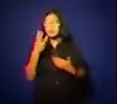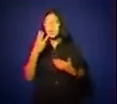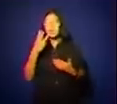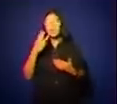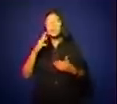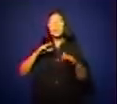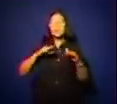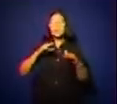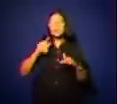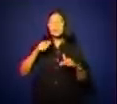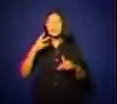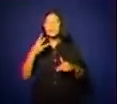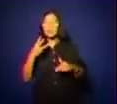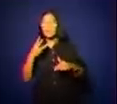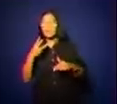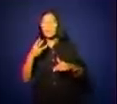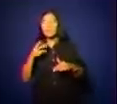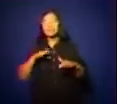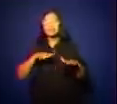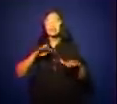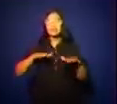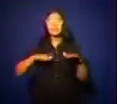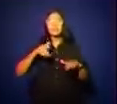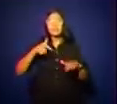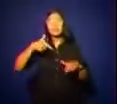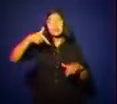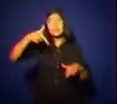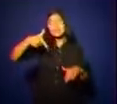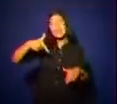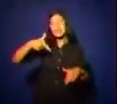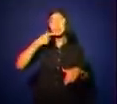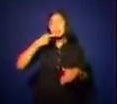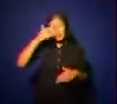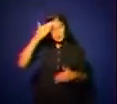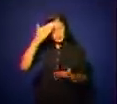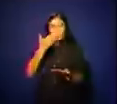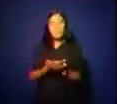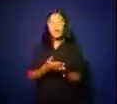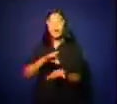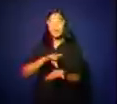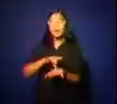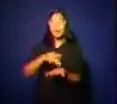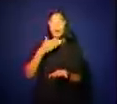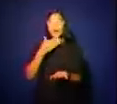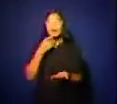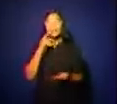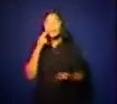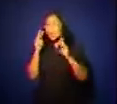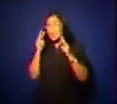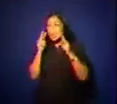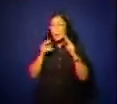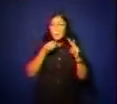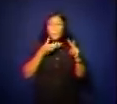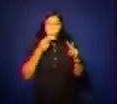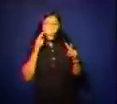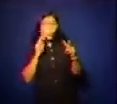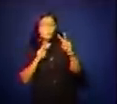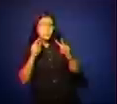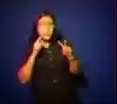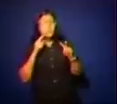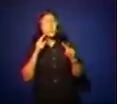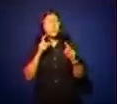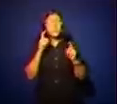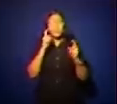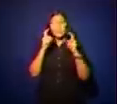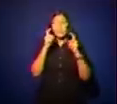isso seria em torno de sete Só que você tem que fazer isso com credibilidade na nossa visão a boa notícia a gente teve até uma reunião